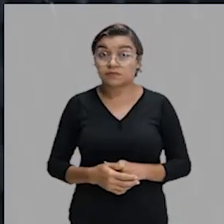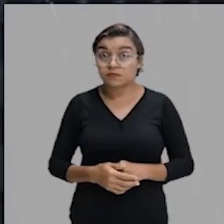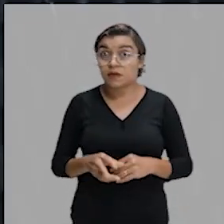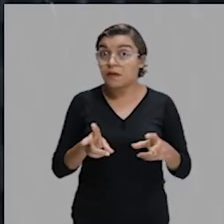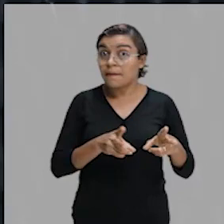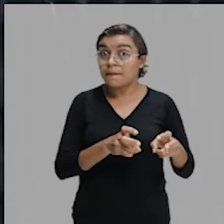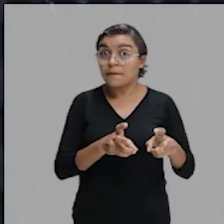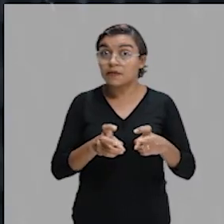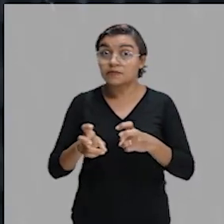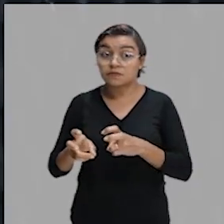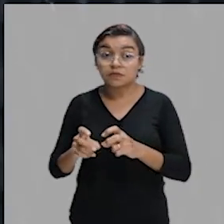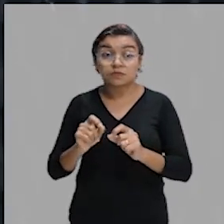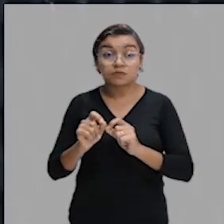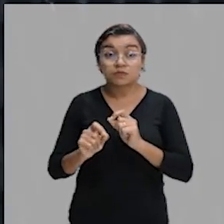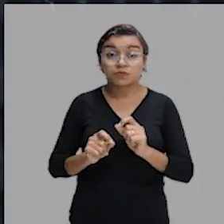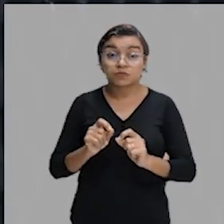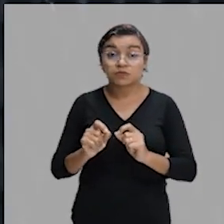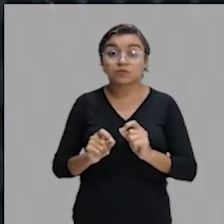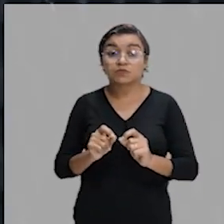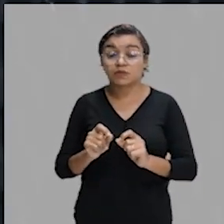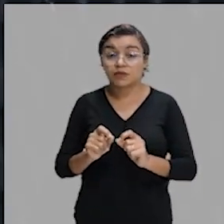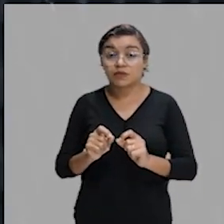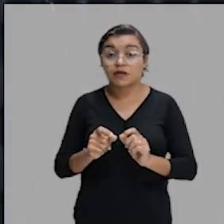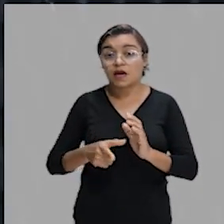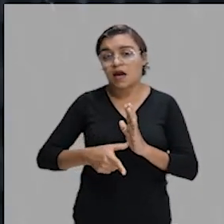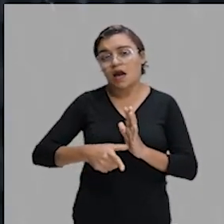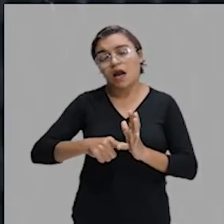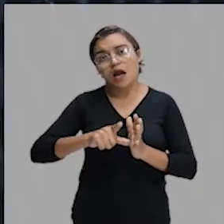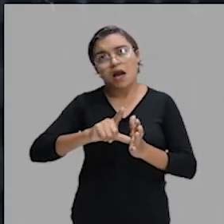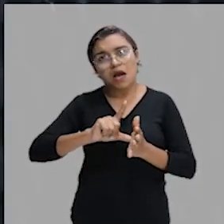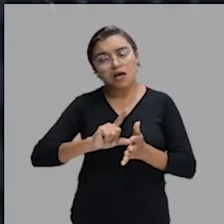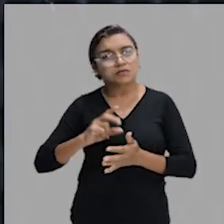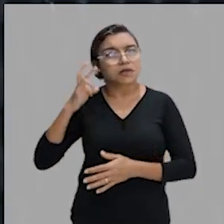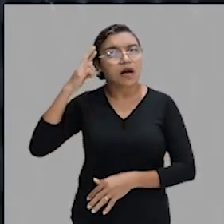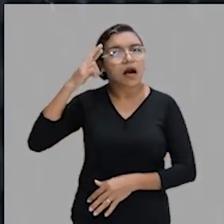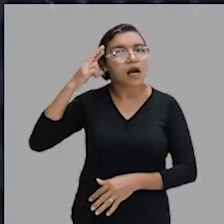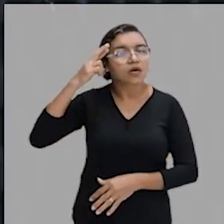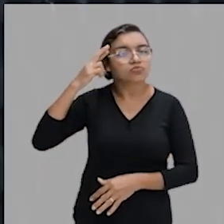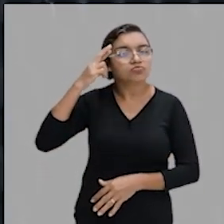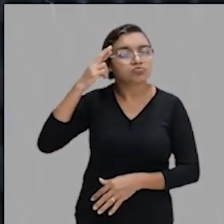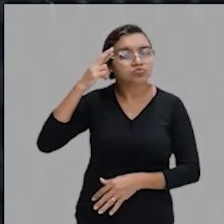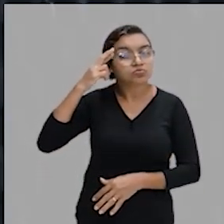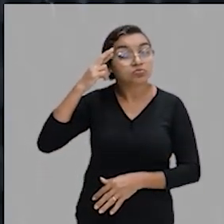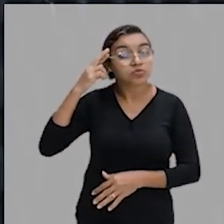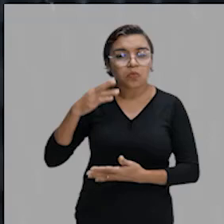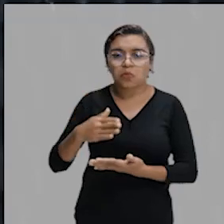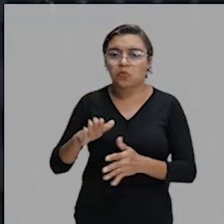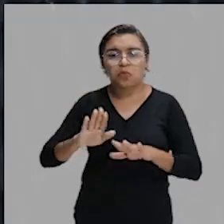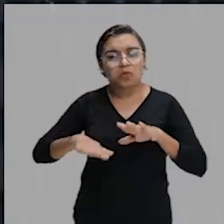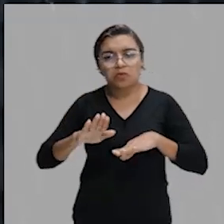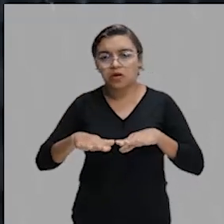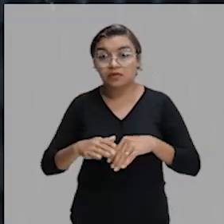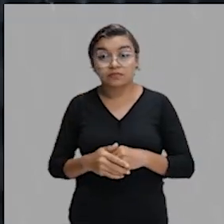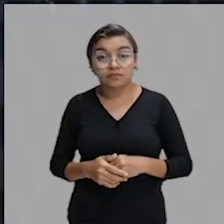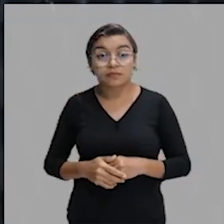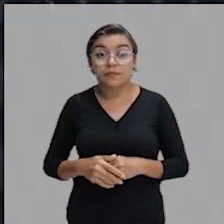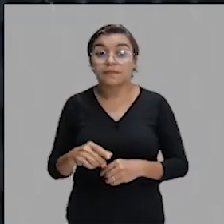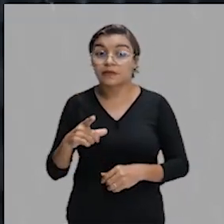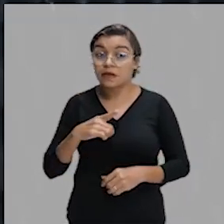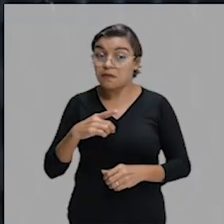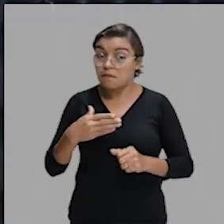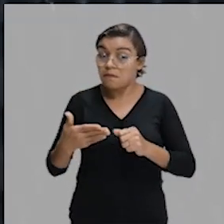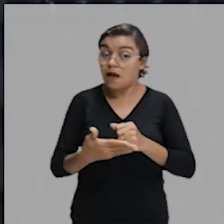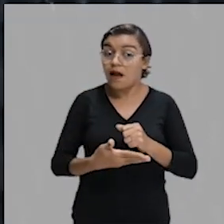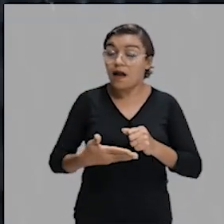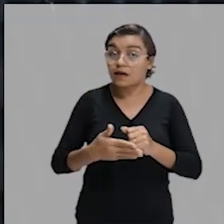Percebemos por intuição e que são anteriores a qualquer raciocínio, quaisquer raciocínios, né? Devendo servir de base a